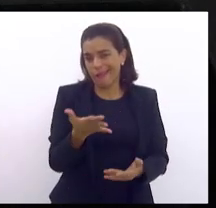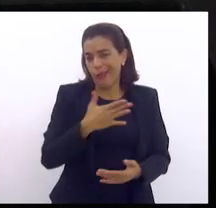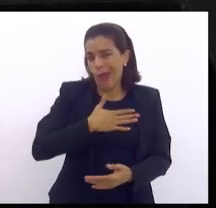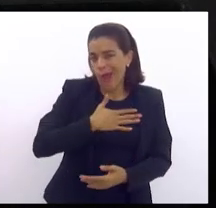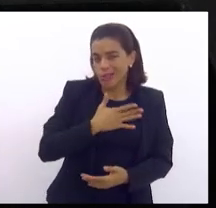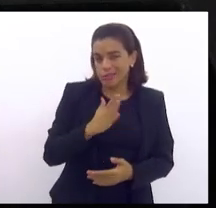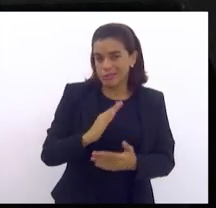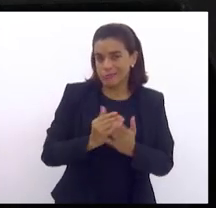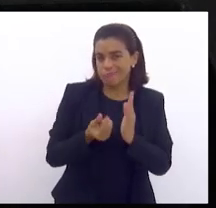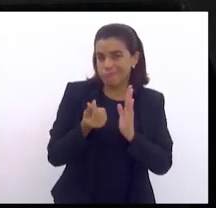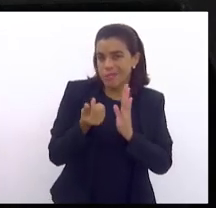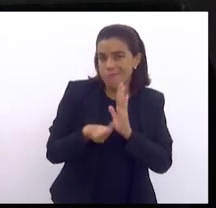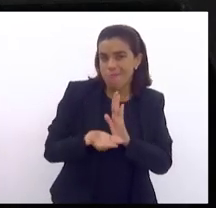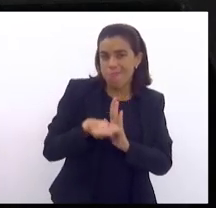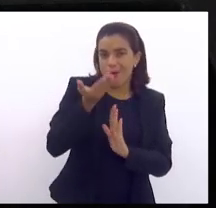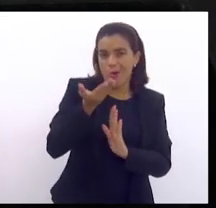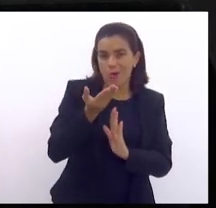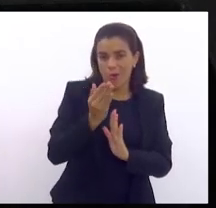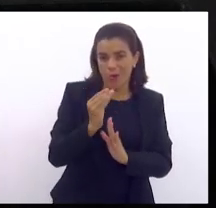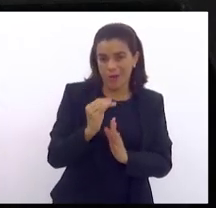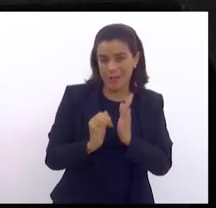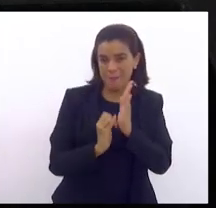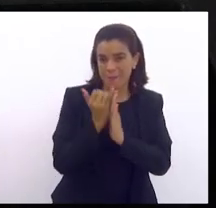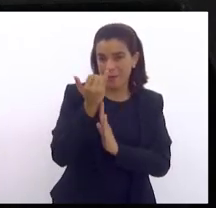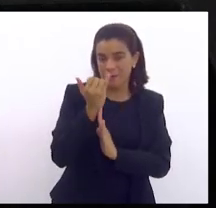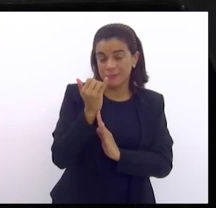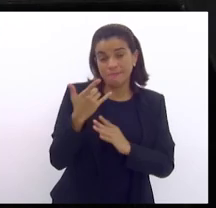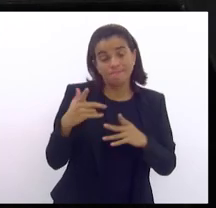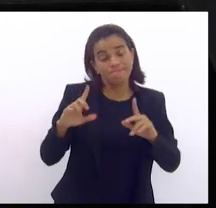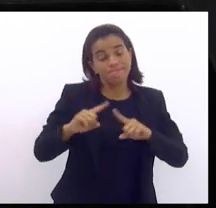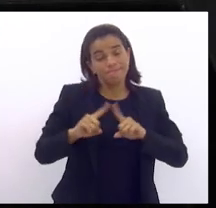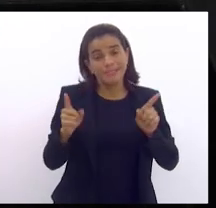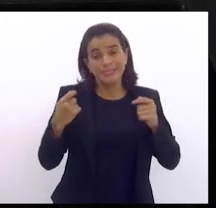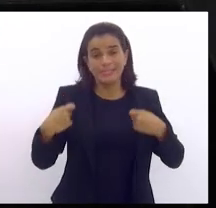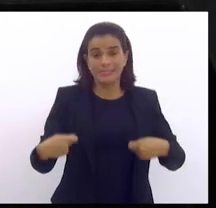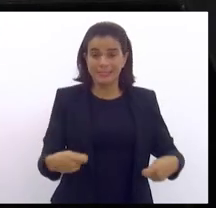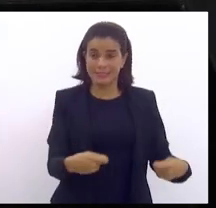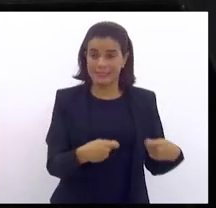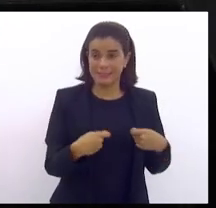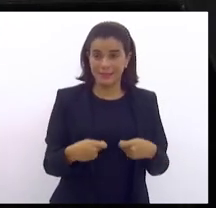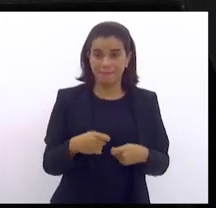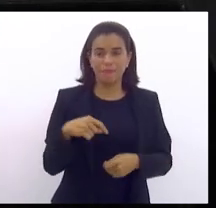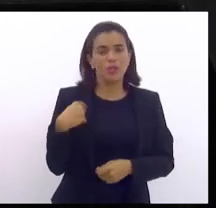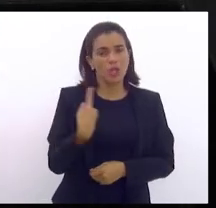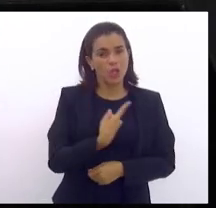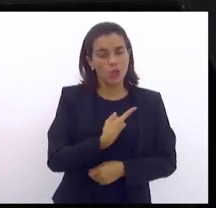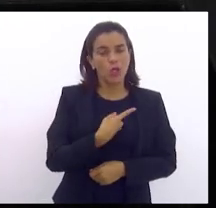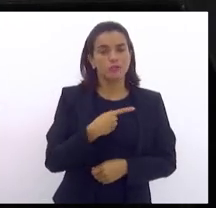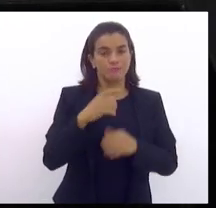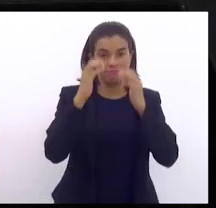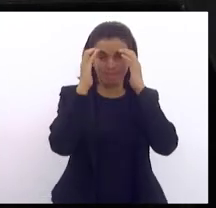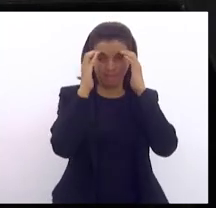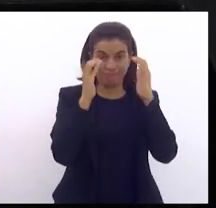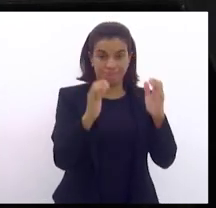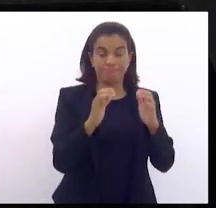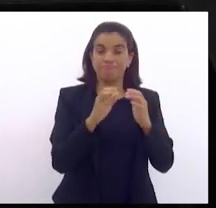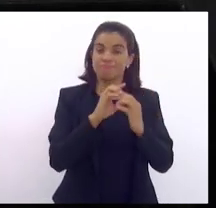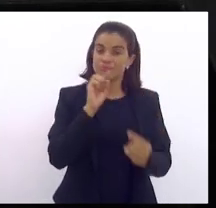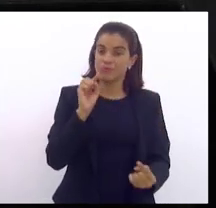é necessário, se faz necessário, e nós estaremos aqui para cumprirmos a nossa